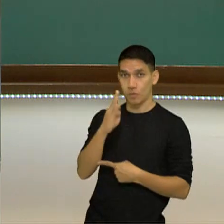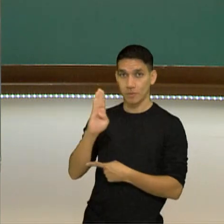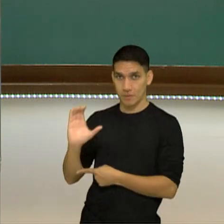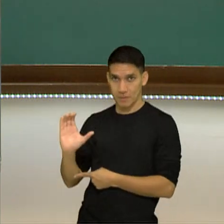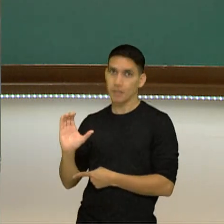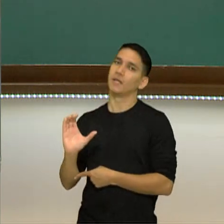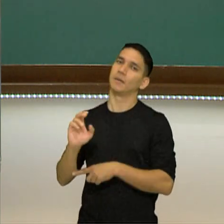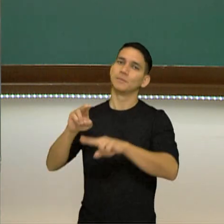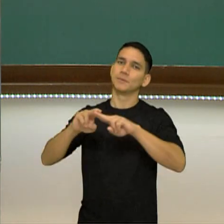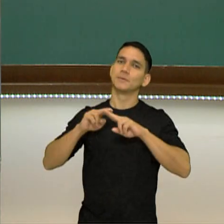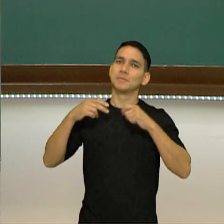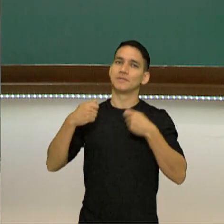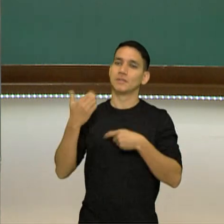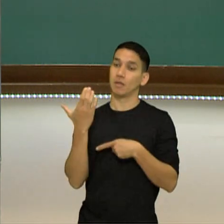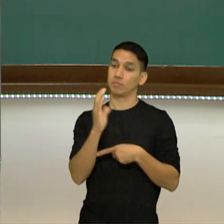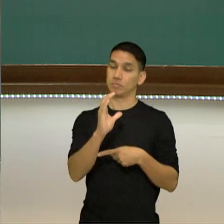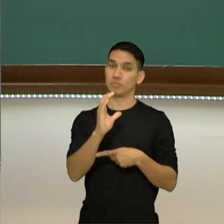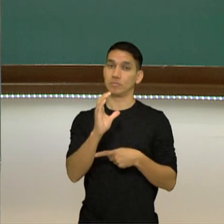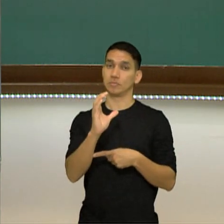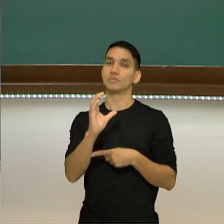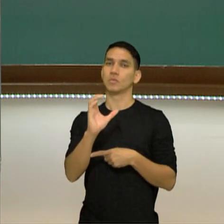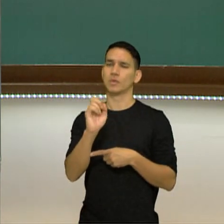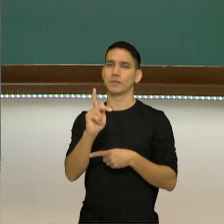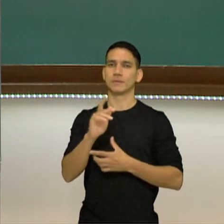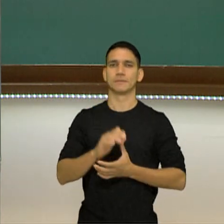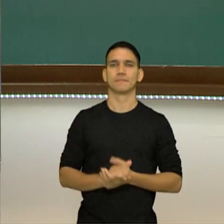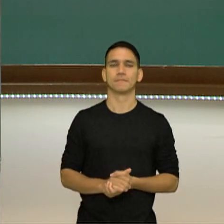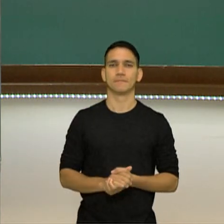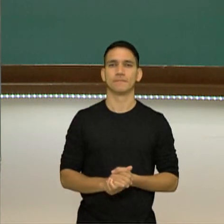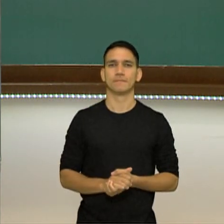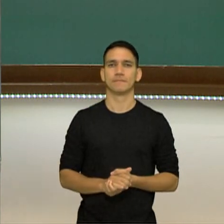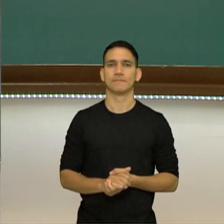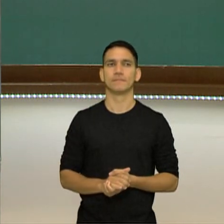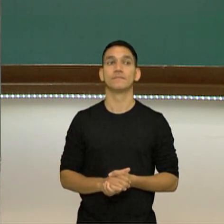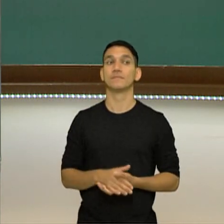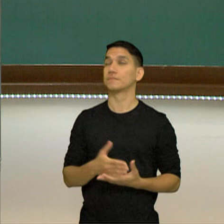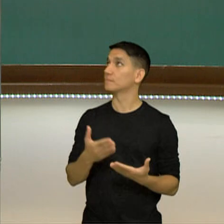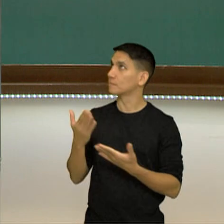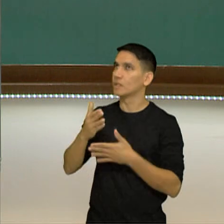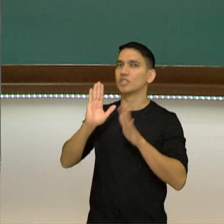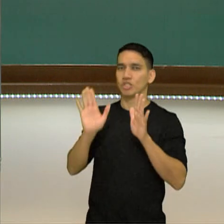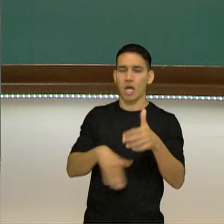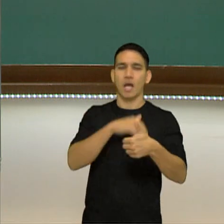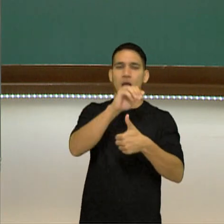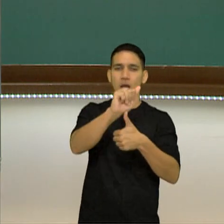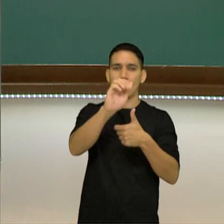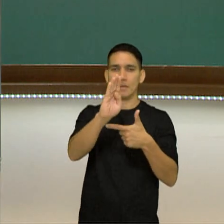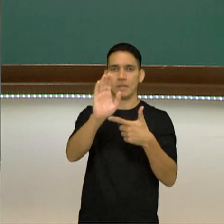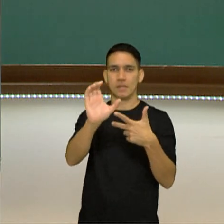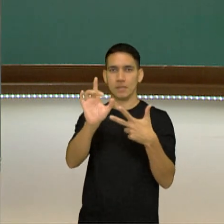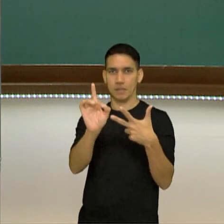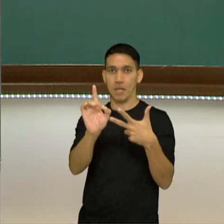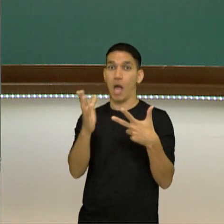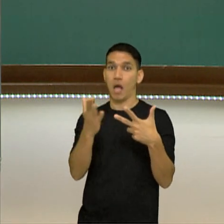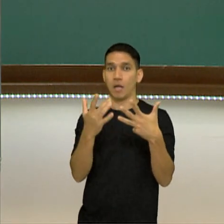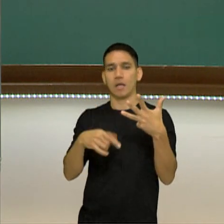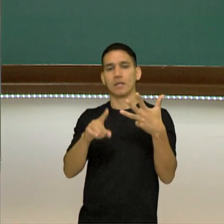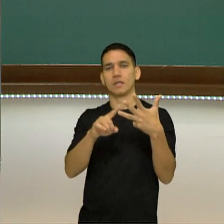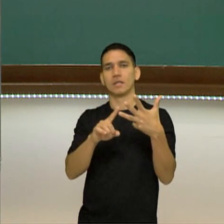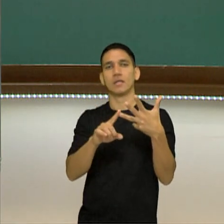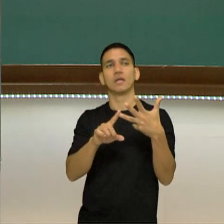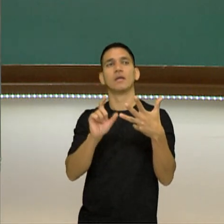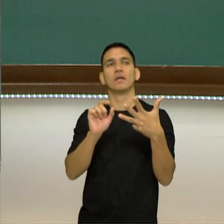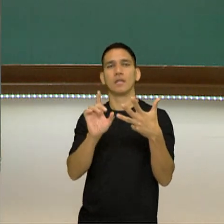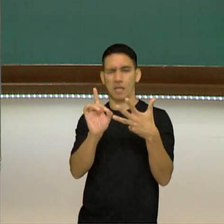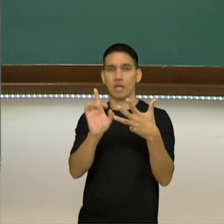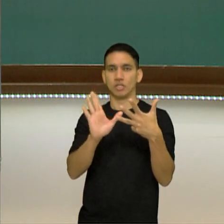para isso tem que colocar você aqui tá bom é muito bem então já fizemos a abc dele agora a gente vai fazer a